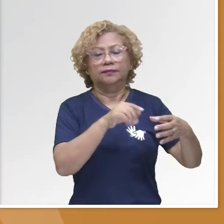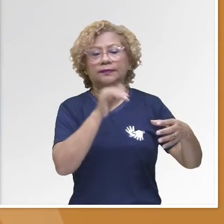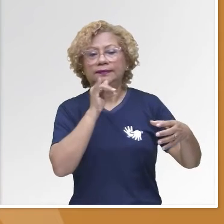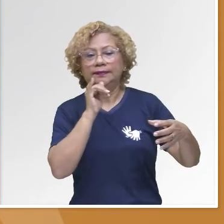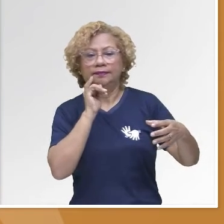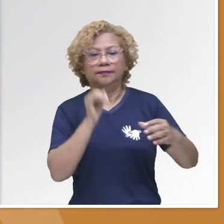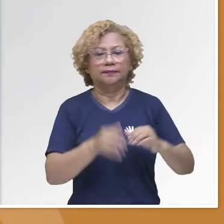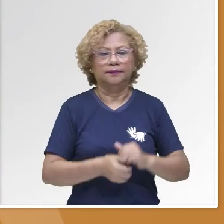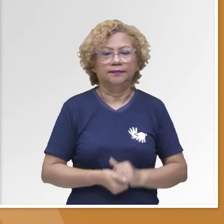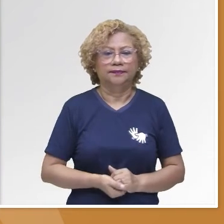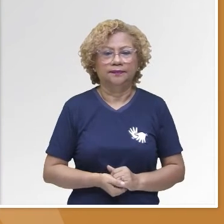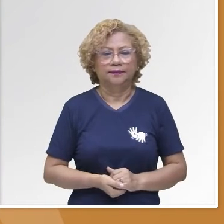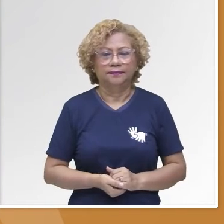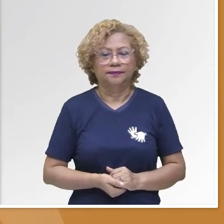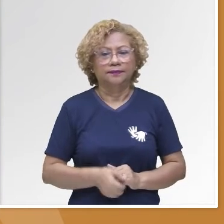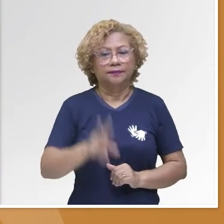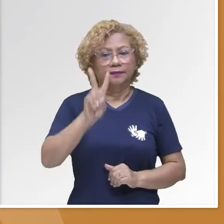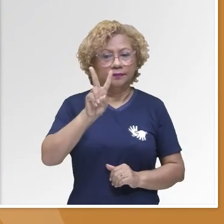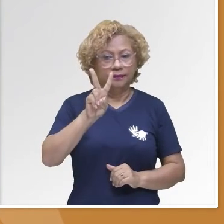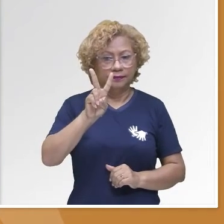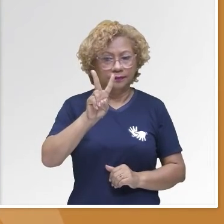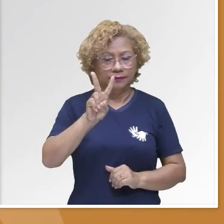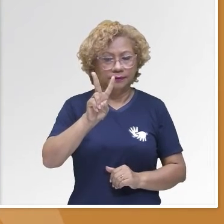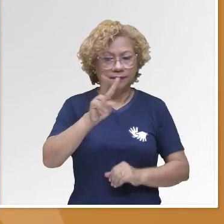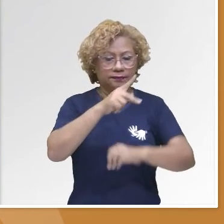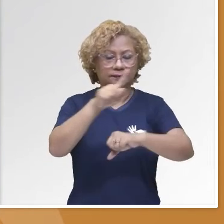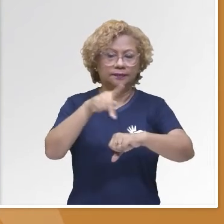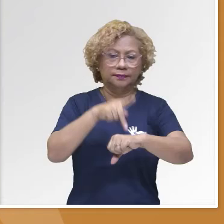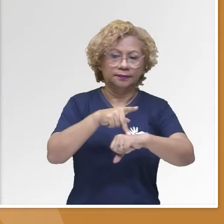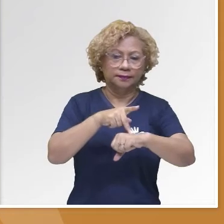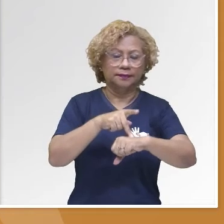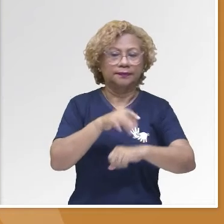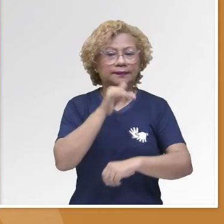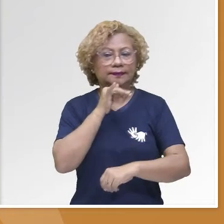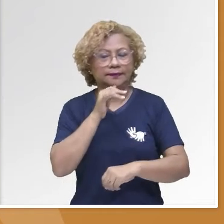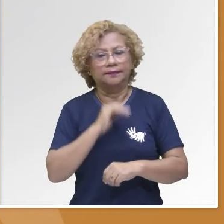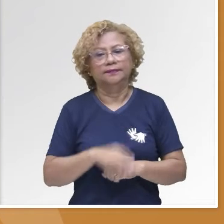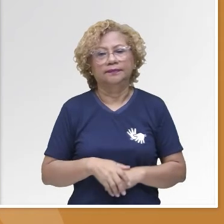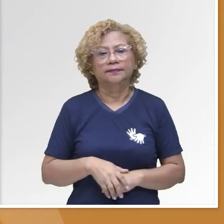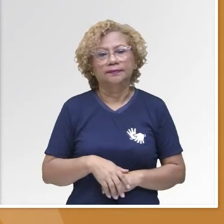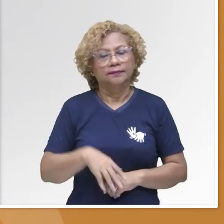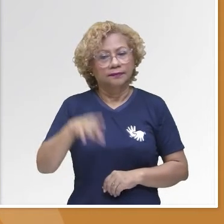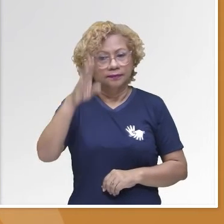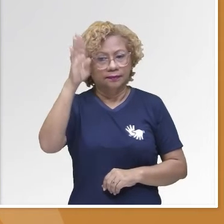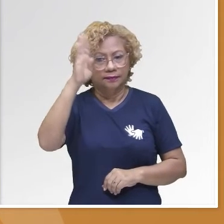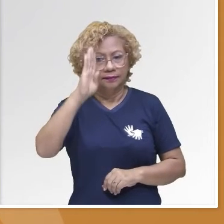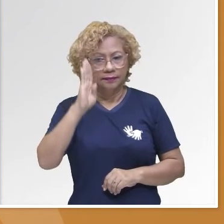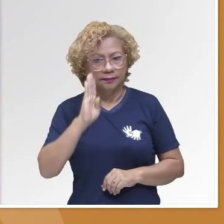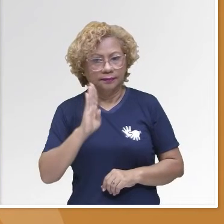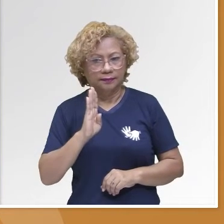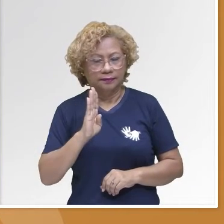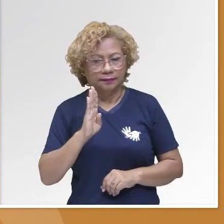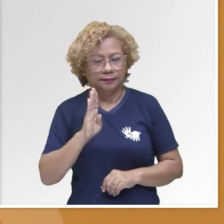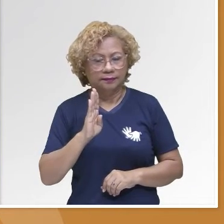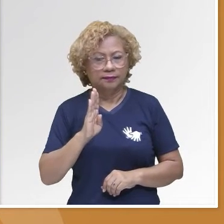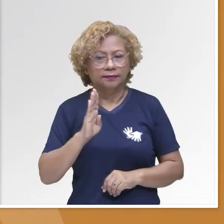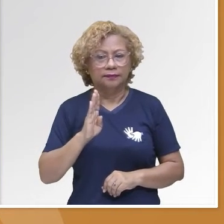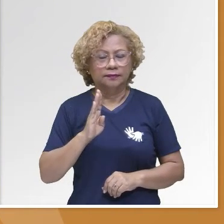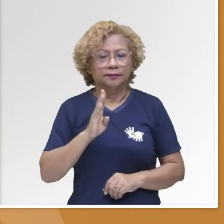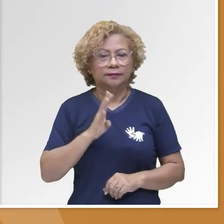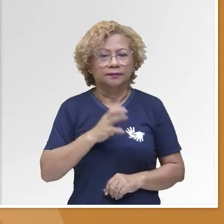exemplo, dois países, vamos supor, o Brasil e a